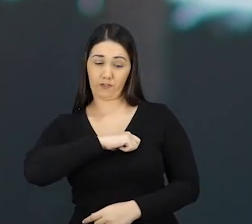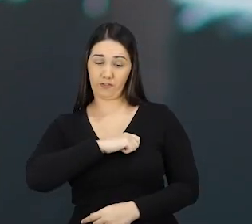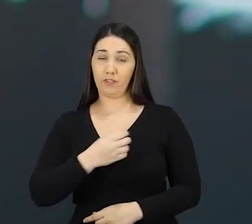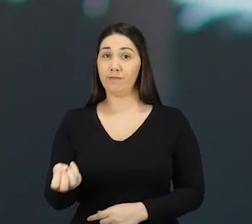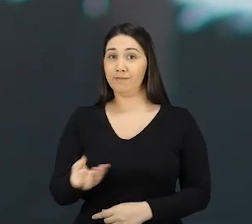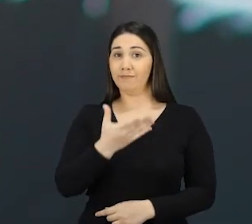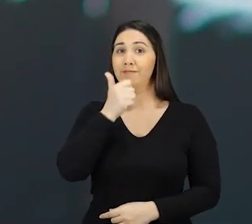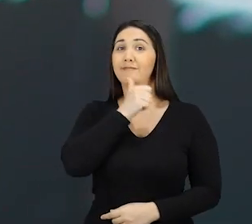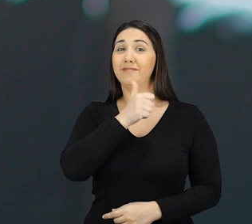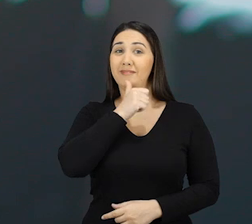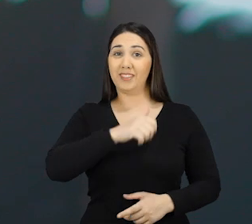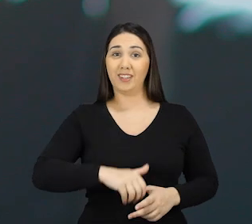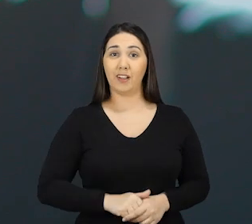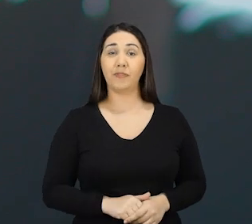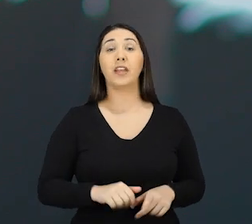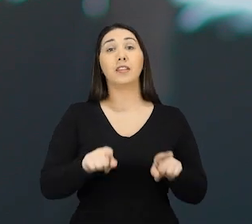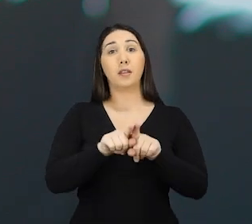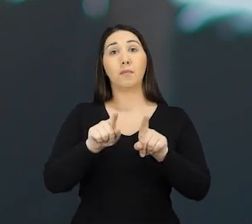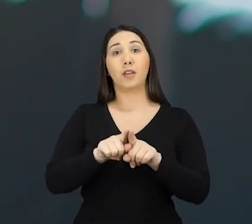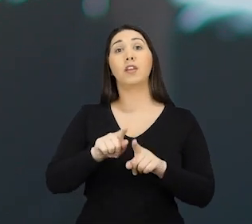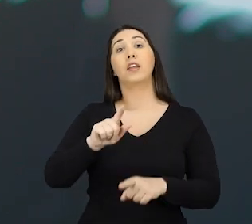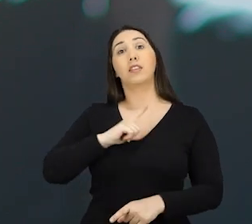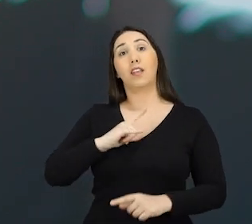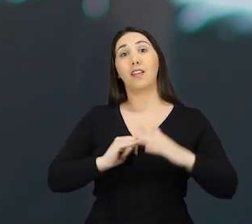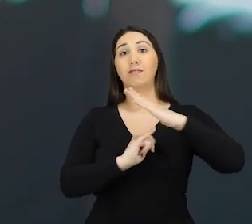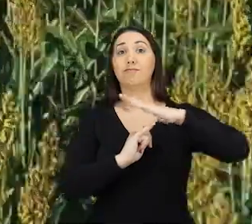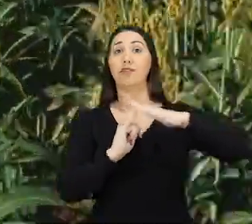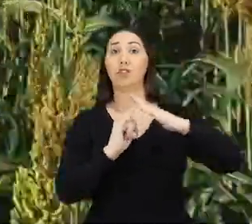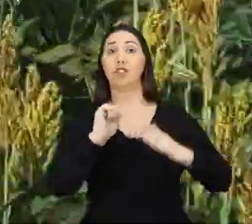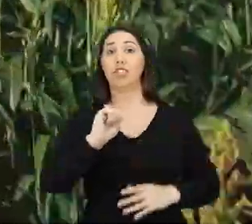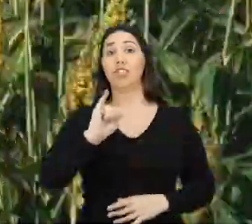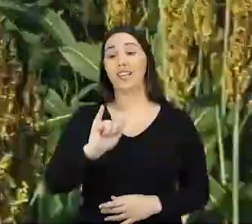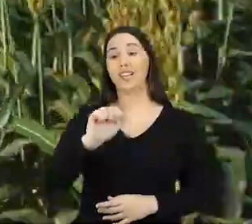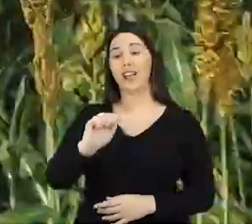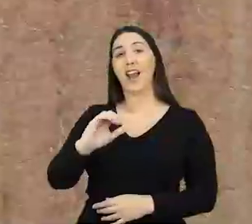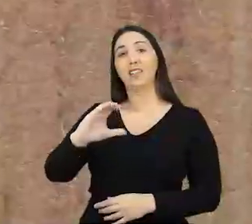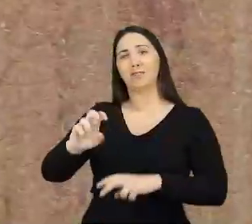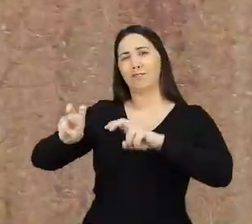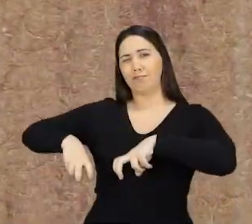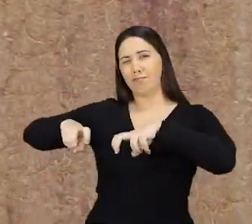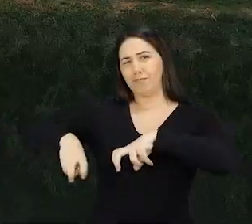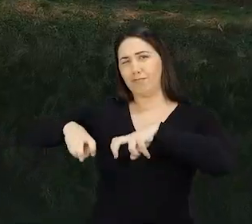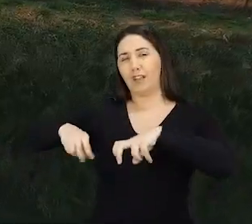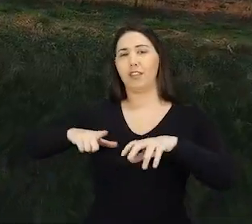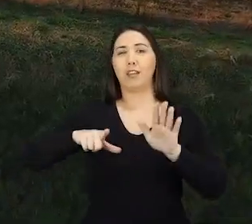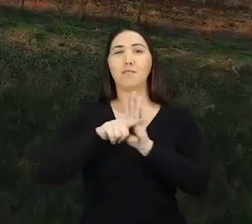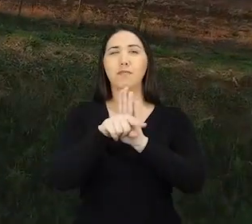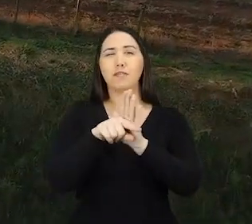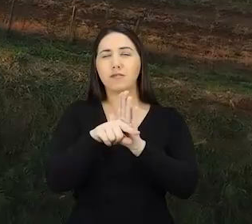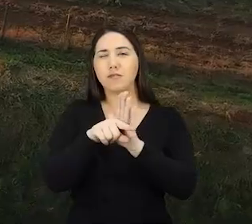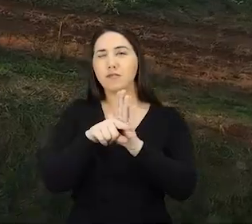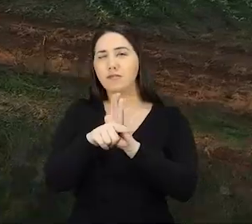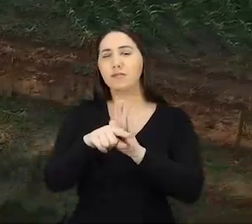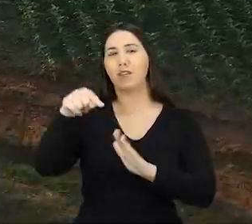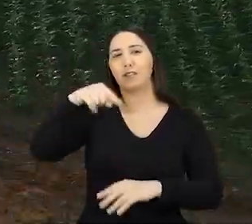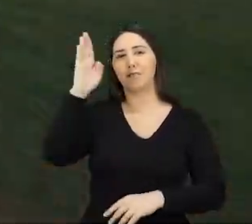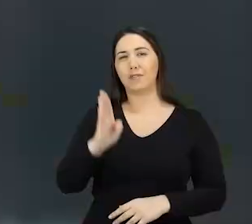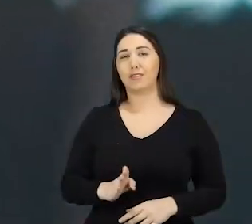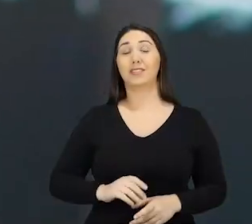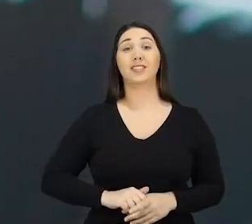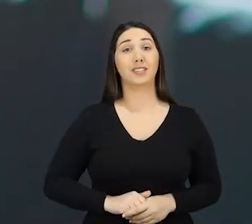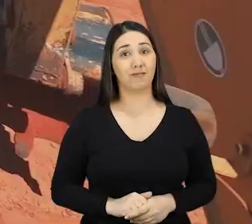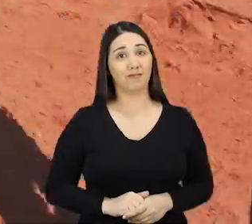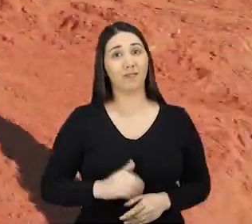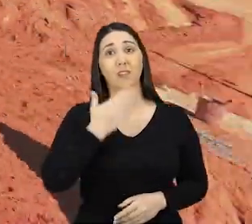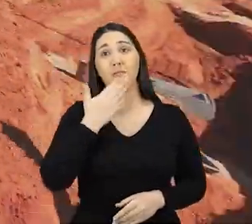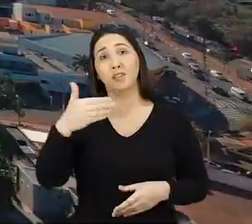Eu quero o seu voto para o IAC, para o Instituto Agronômico de Campinas, berço da pesquisa e do desenvolvimento do agronegócio desse país. Eu quero